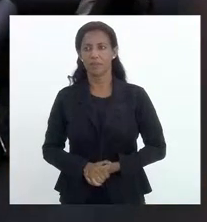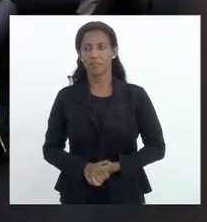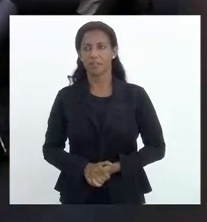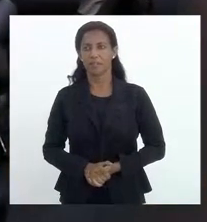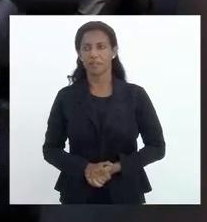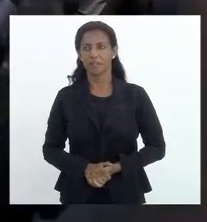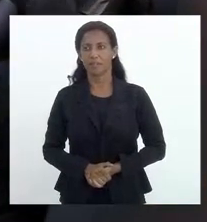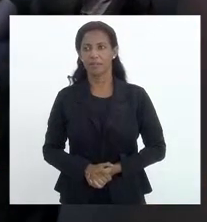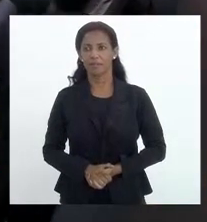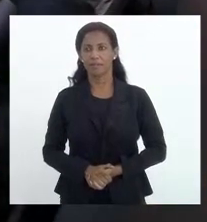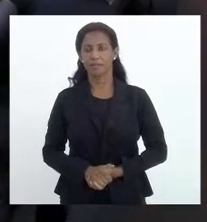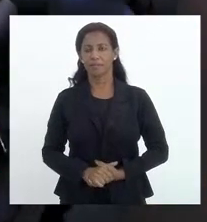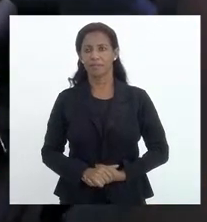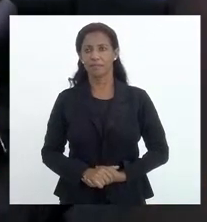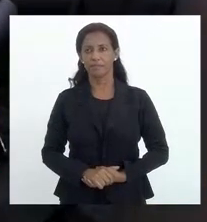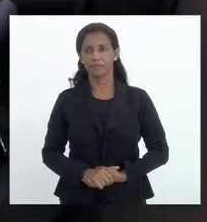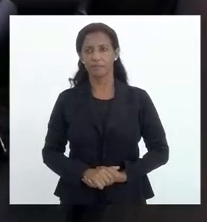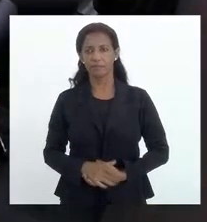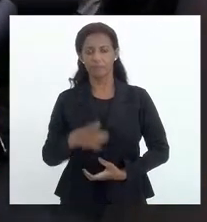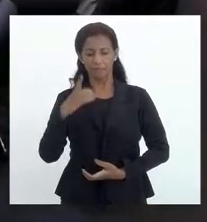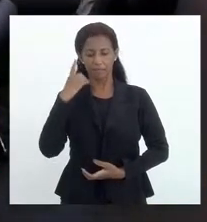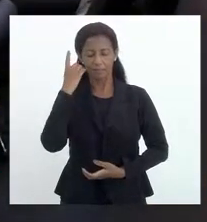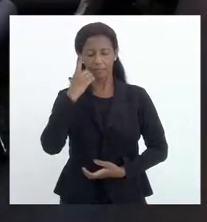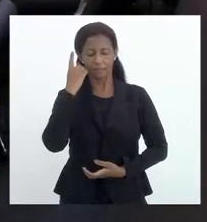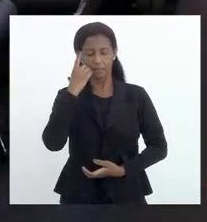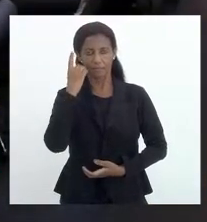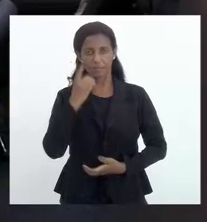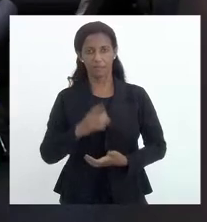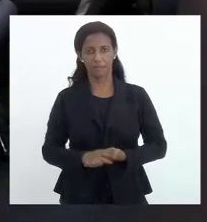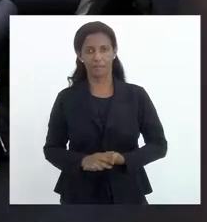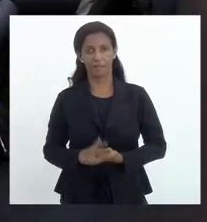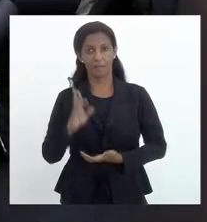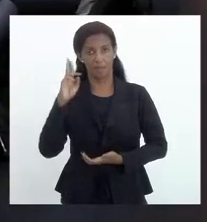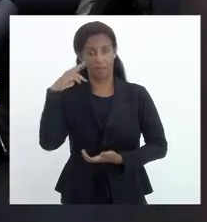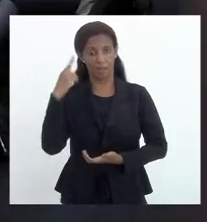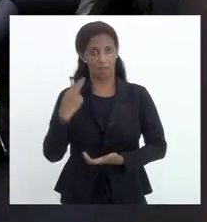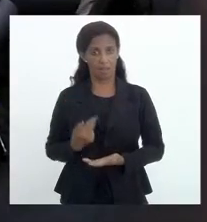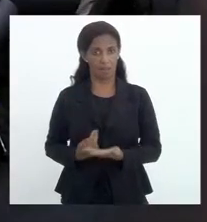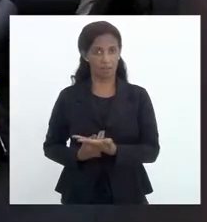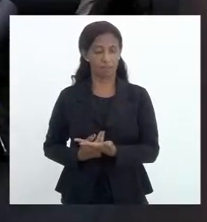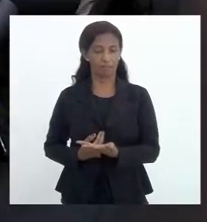Bom, e a deputada Renata